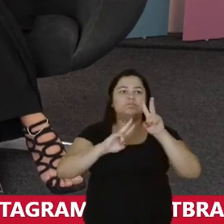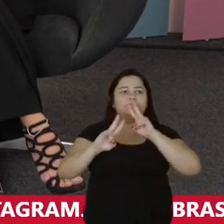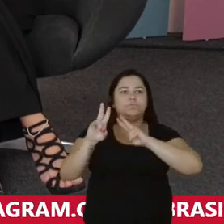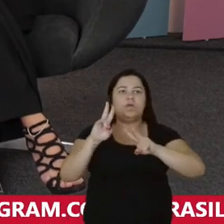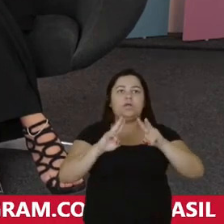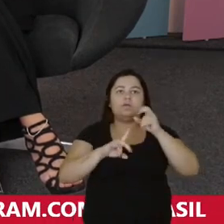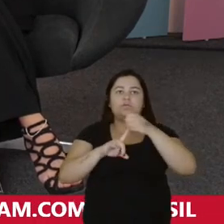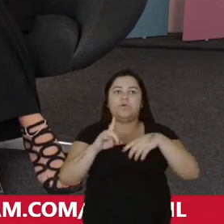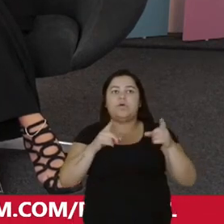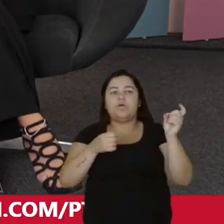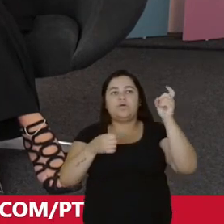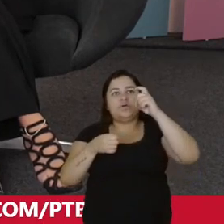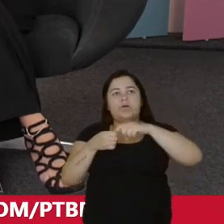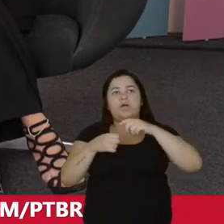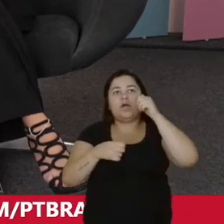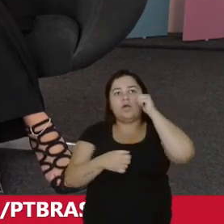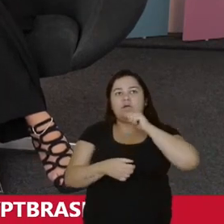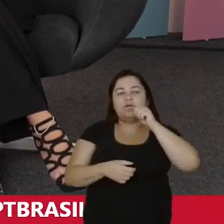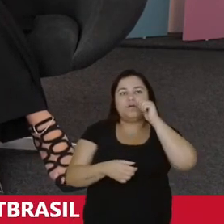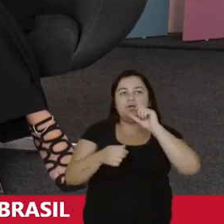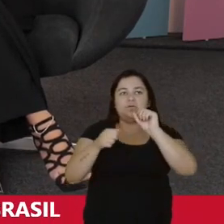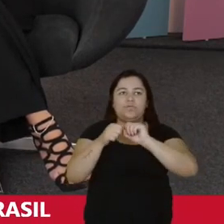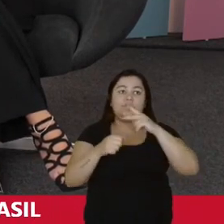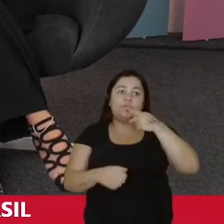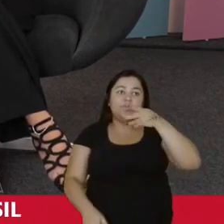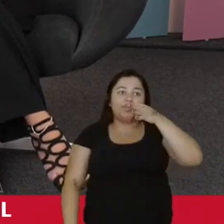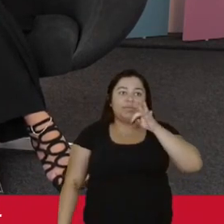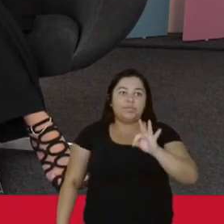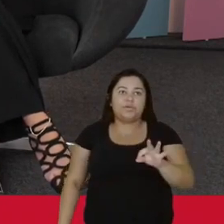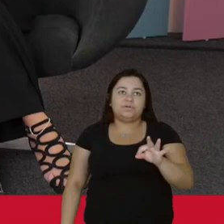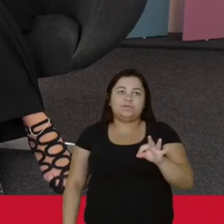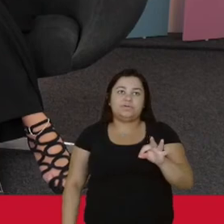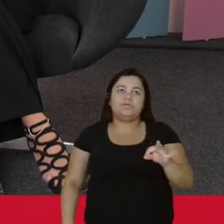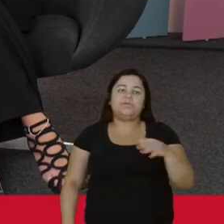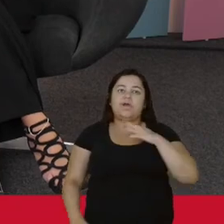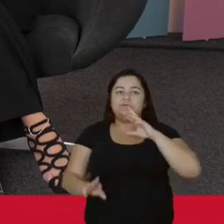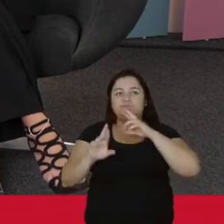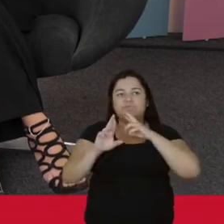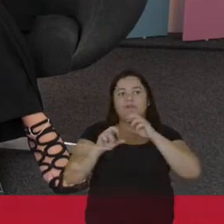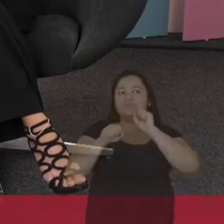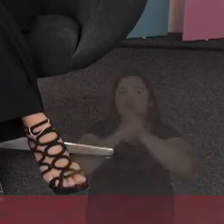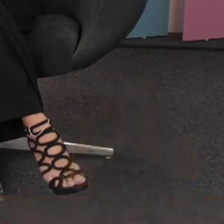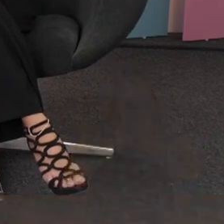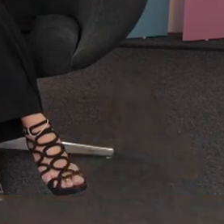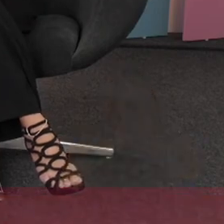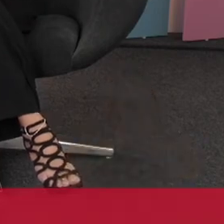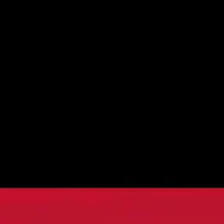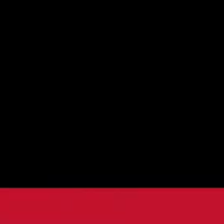ações voltadas para as mulheres e realizadas pelo PT. Eu espero vocês amanhã. Até lá!